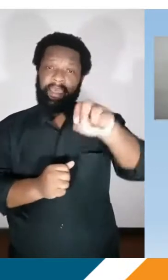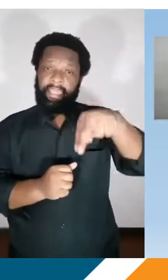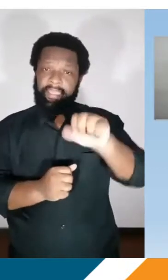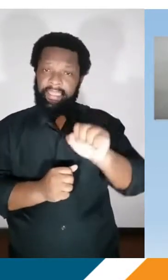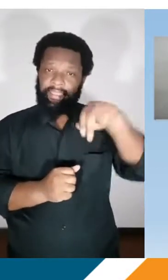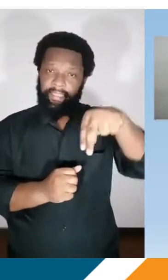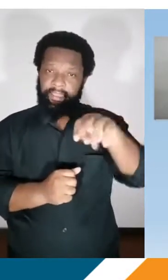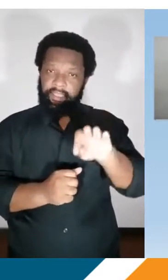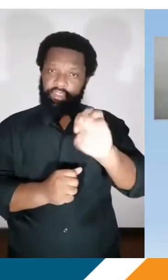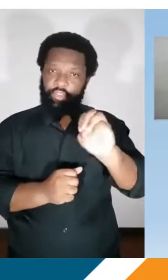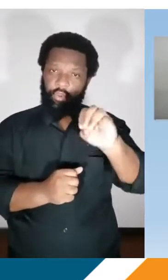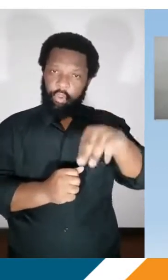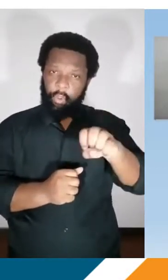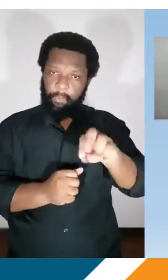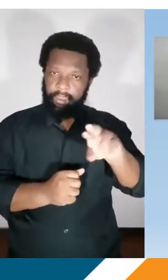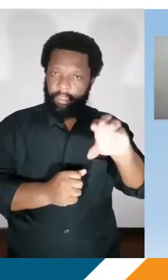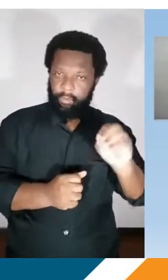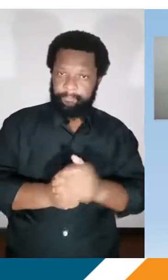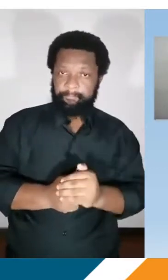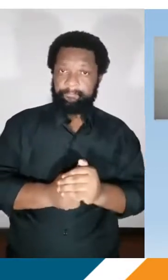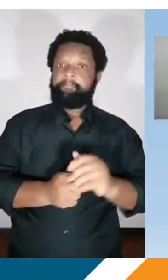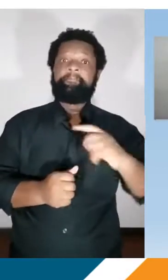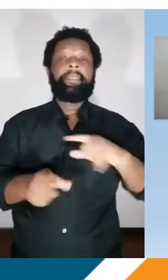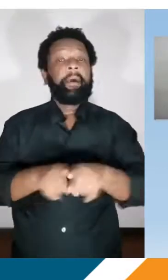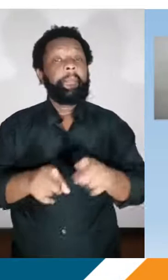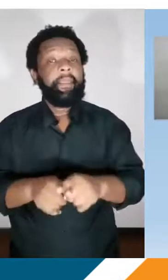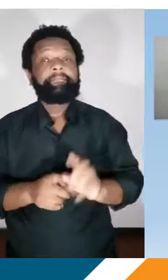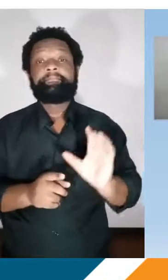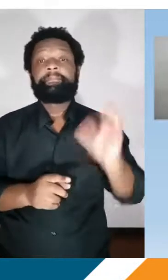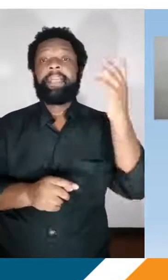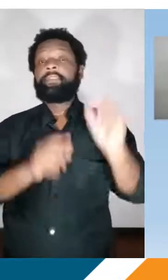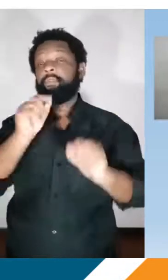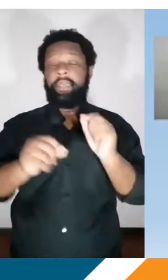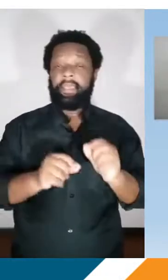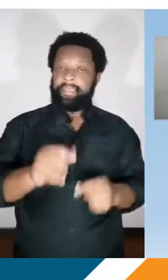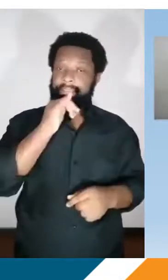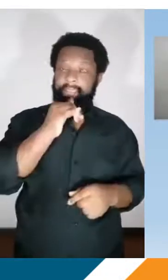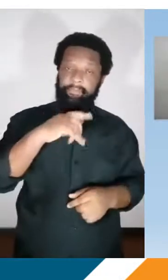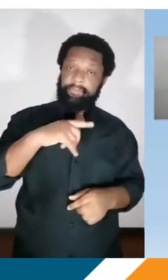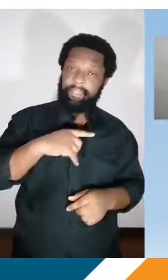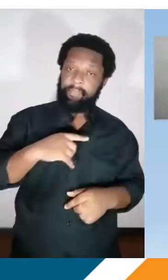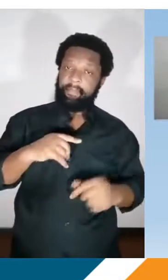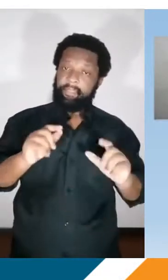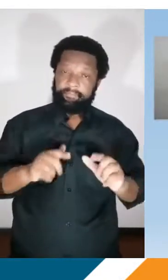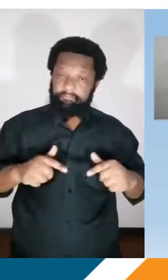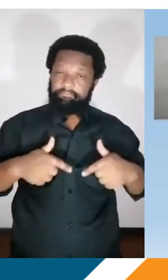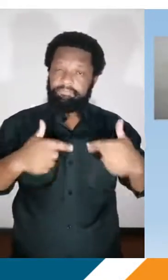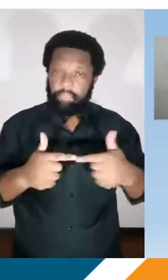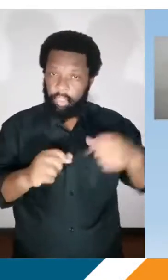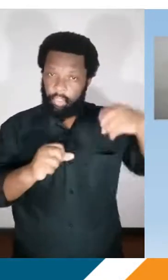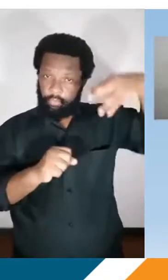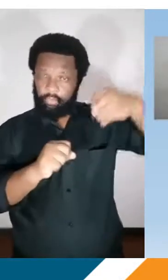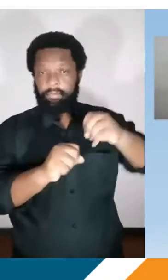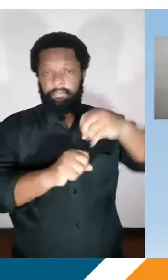compostos enantiômeros. Tá bom, gente? E o que acontece? Quando eu tenho uma ação de